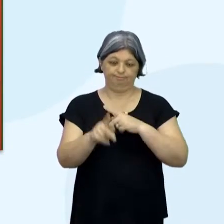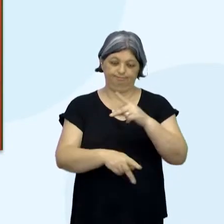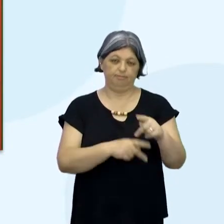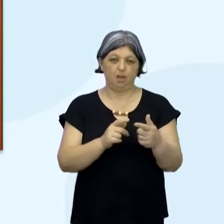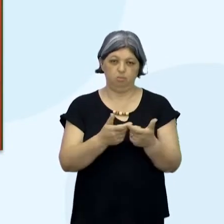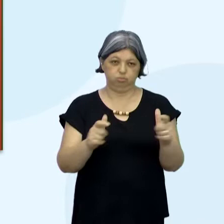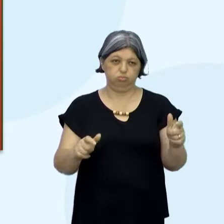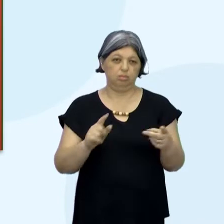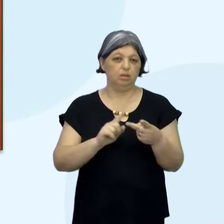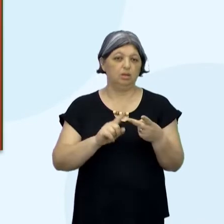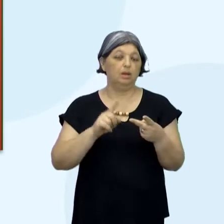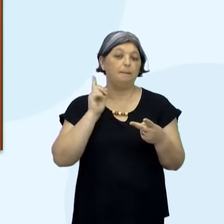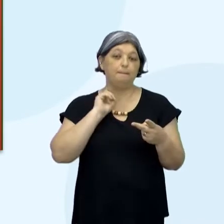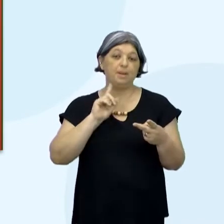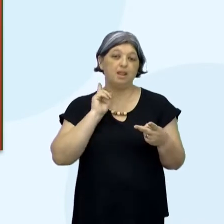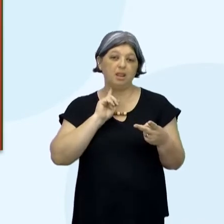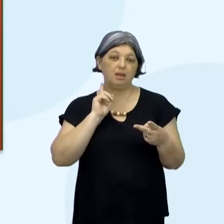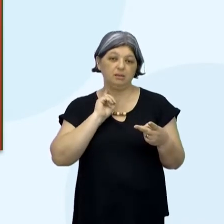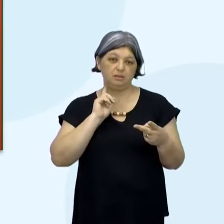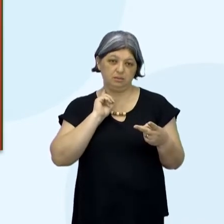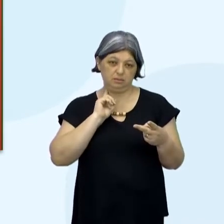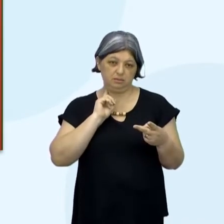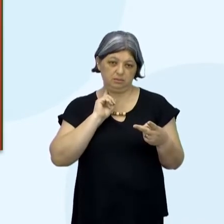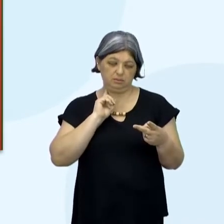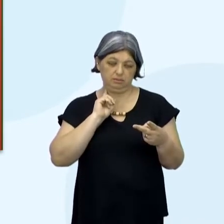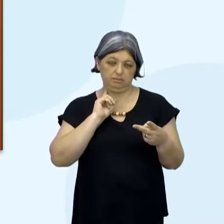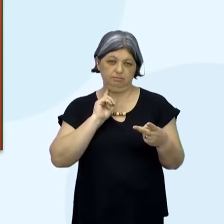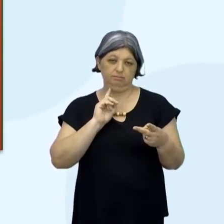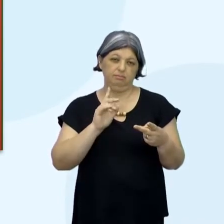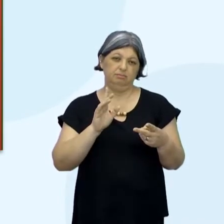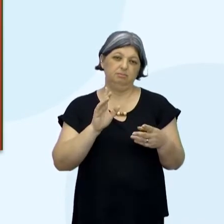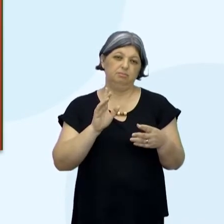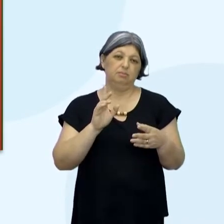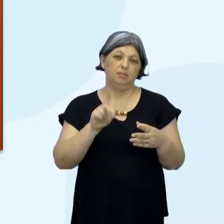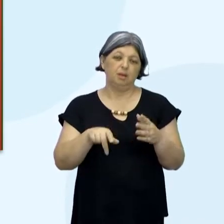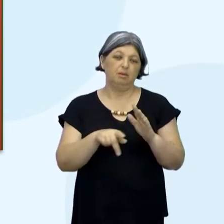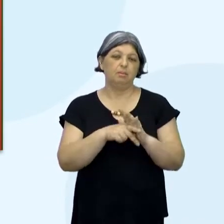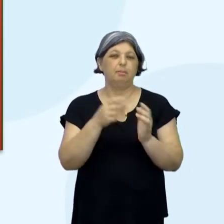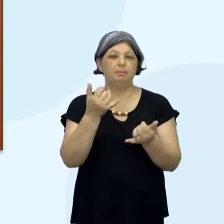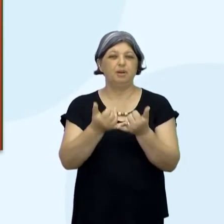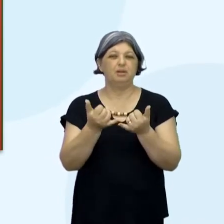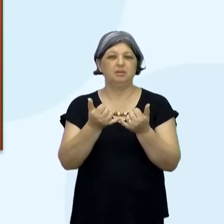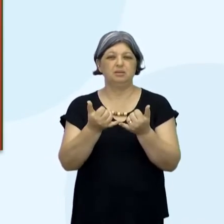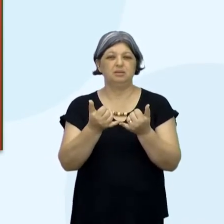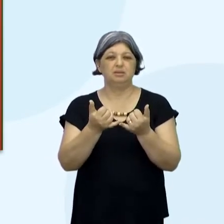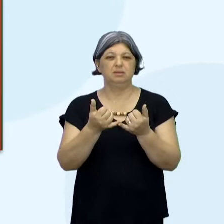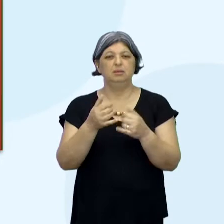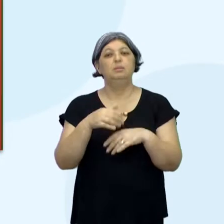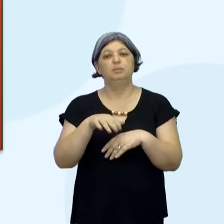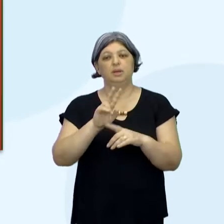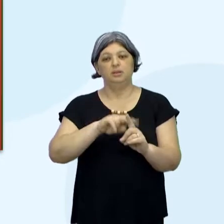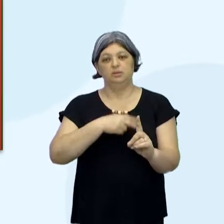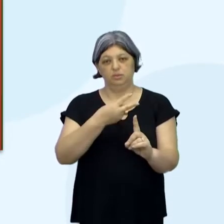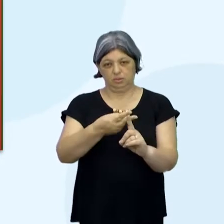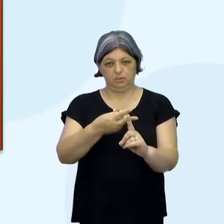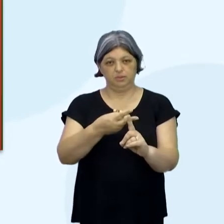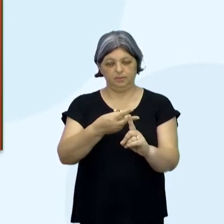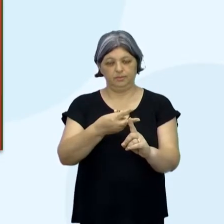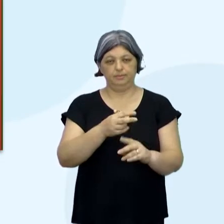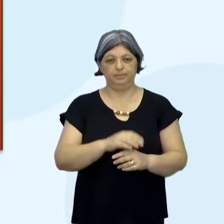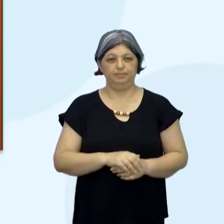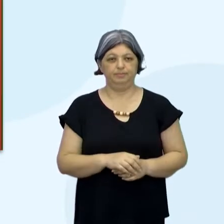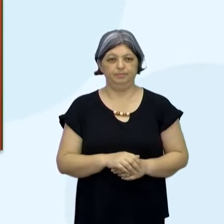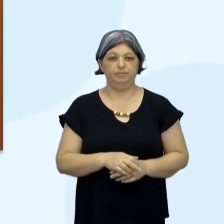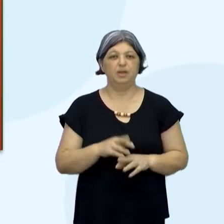populoso, e Minas, que é o segundo, é praticamente o dobro, né? Ou melhor, mais do que o dobro,